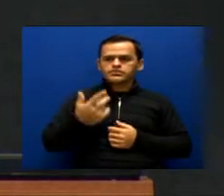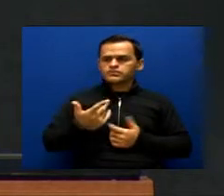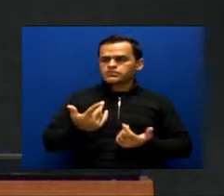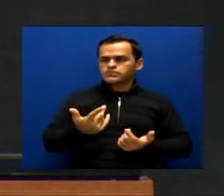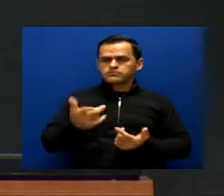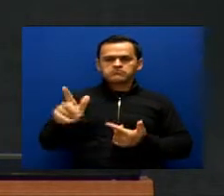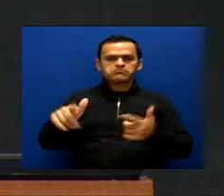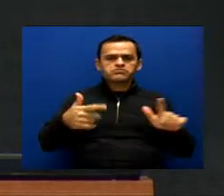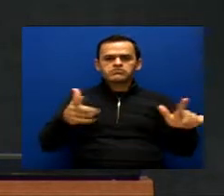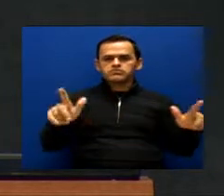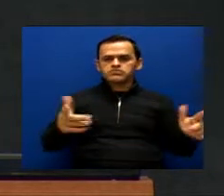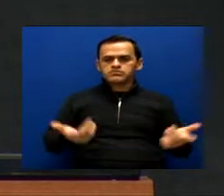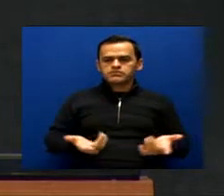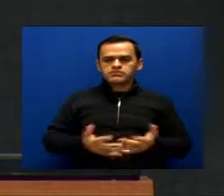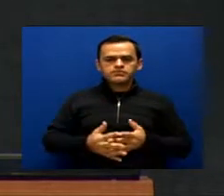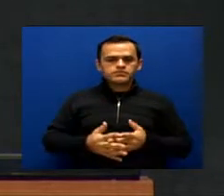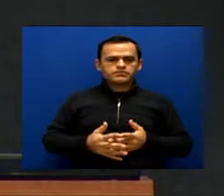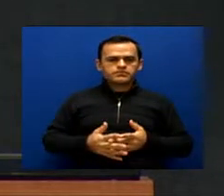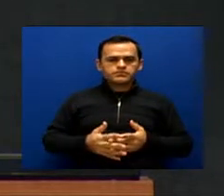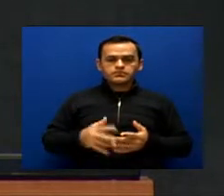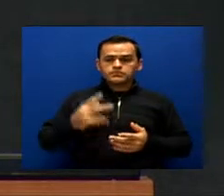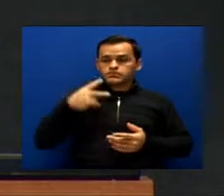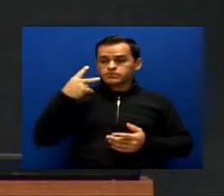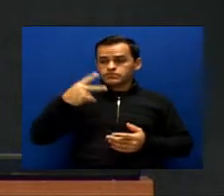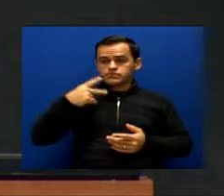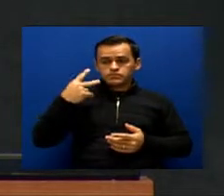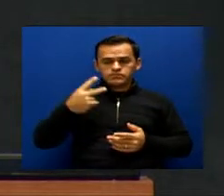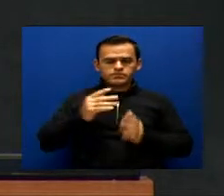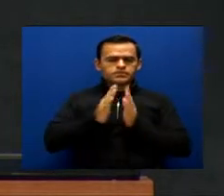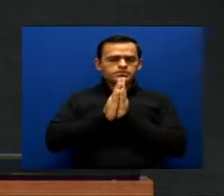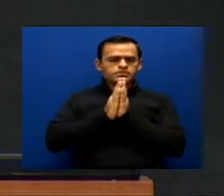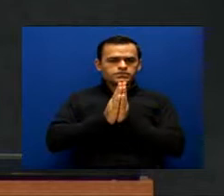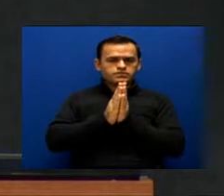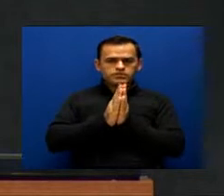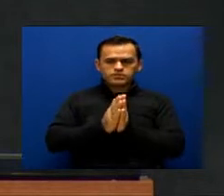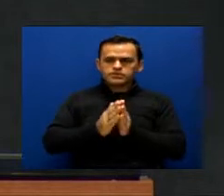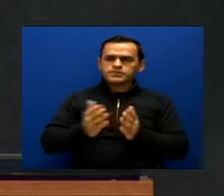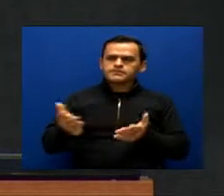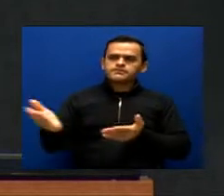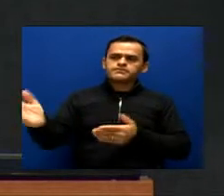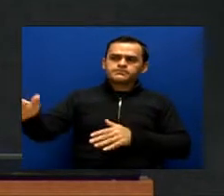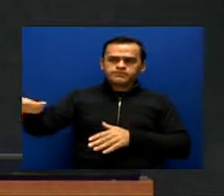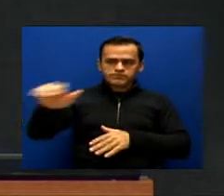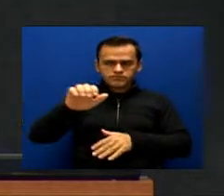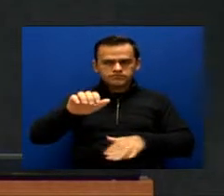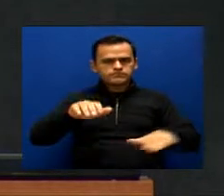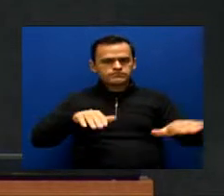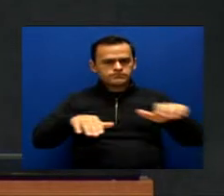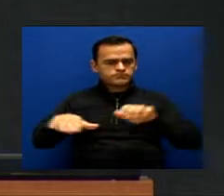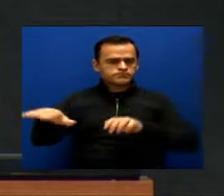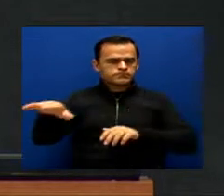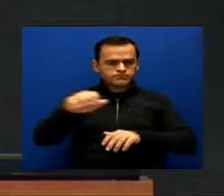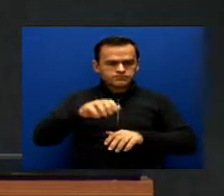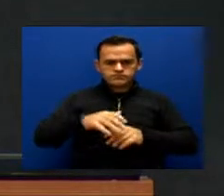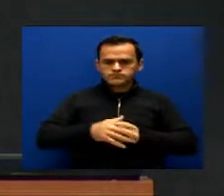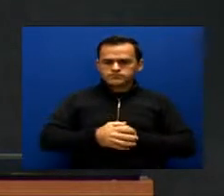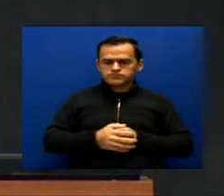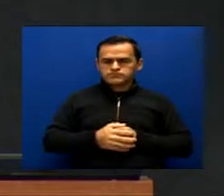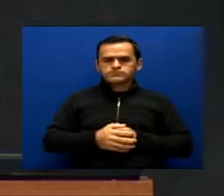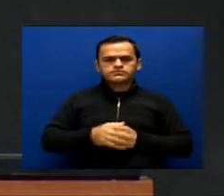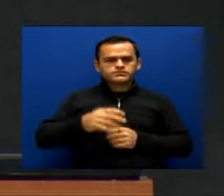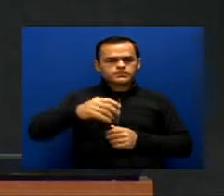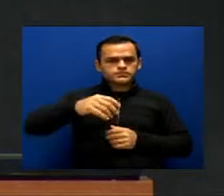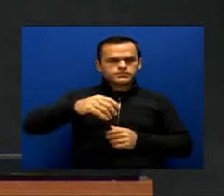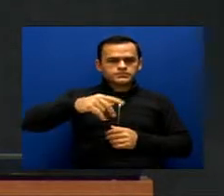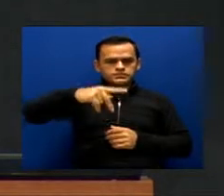gentileza? Os demais vereadores, por gentileza, estamos chamando ao plenário para darmos continuidade à ordem do dia. Presidente